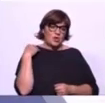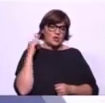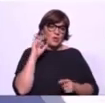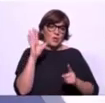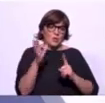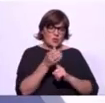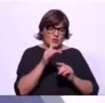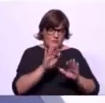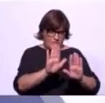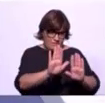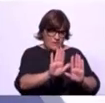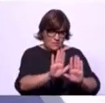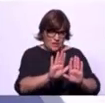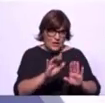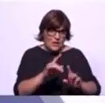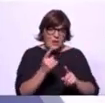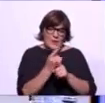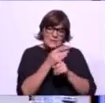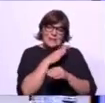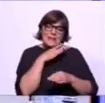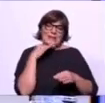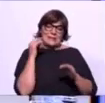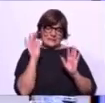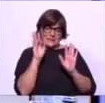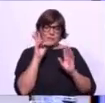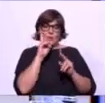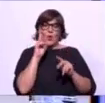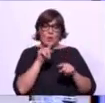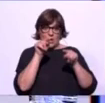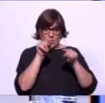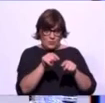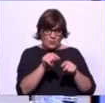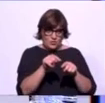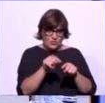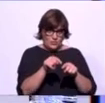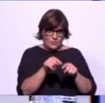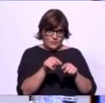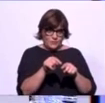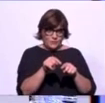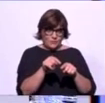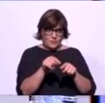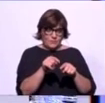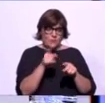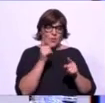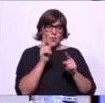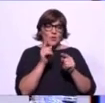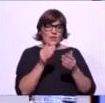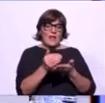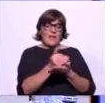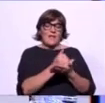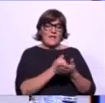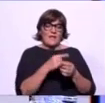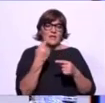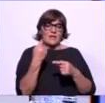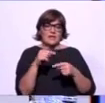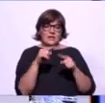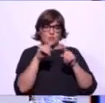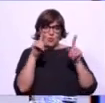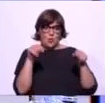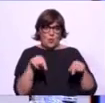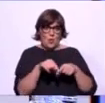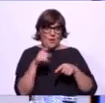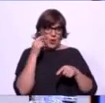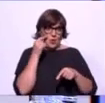Já lá iremos. São coisas engraçadas. Pegando precisamente nisso, e com o tal dado que também temos aí do quadro que ainda ontem